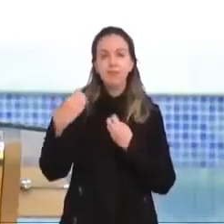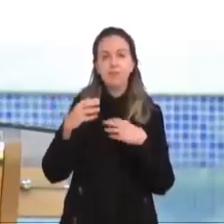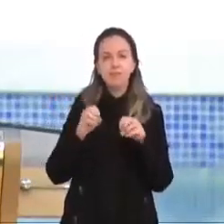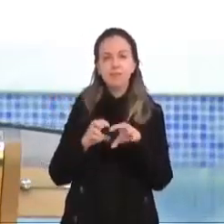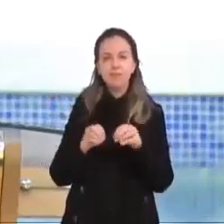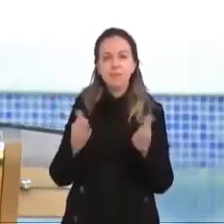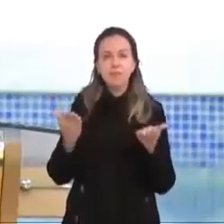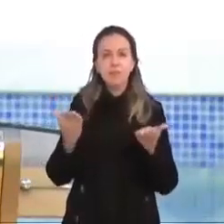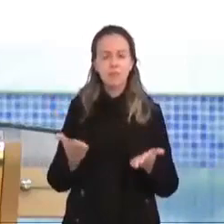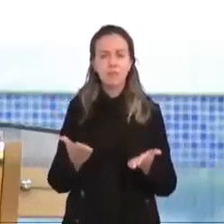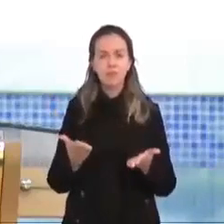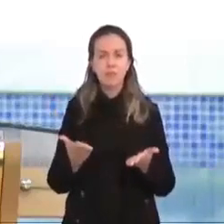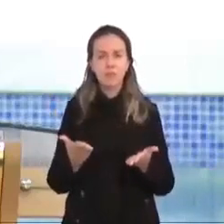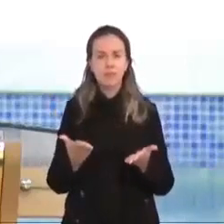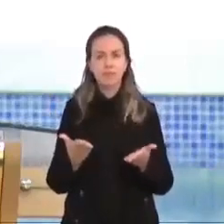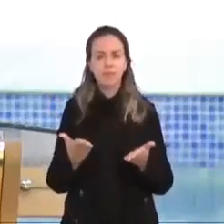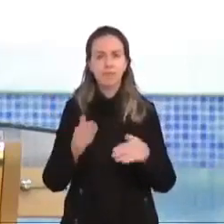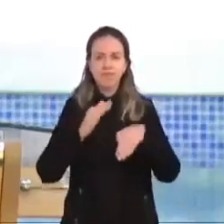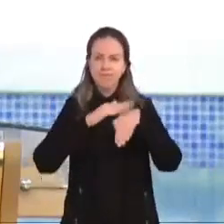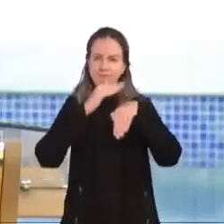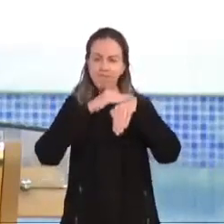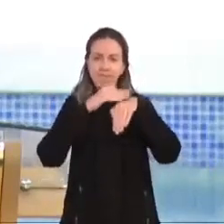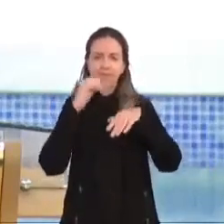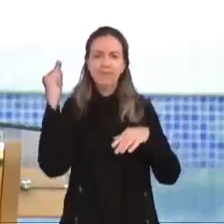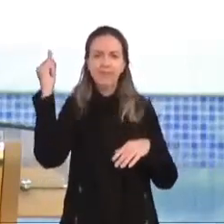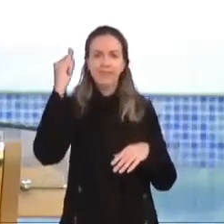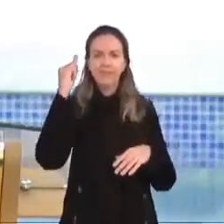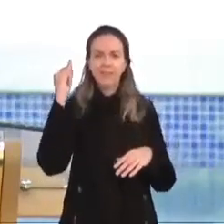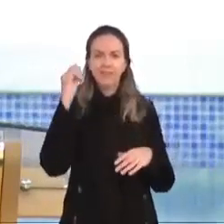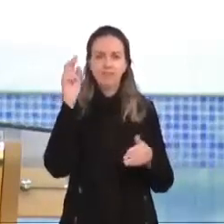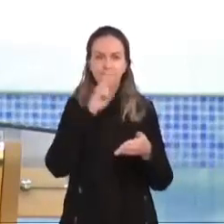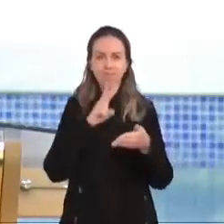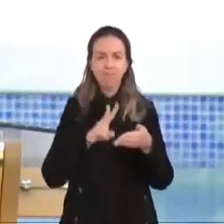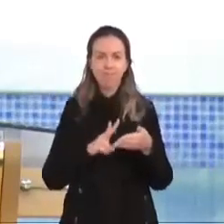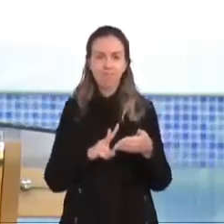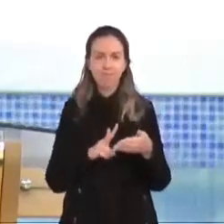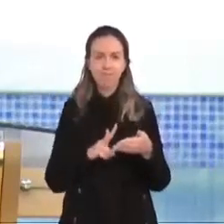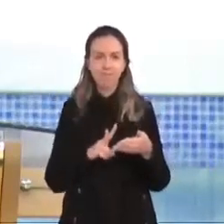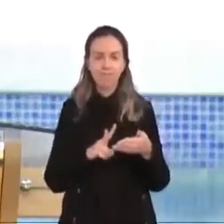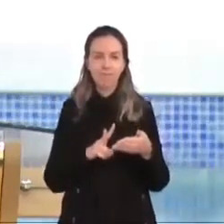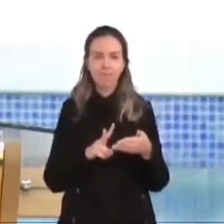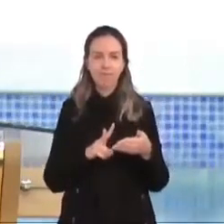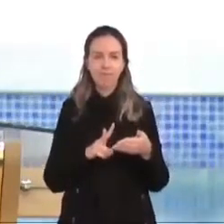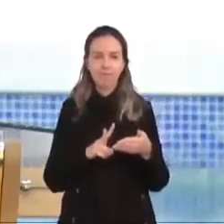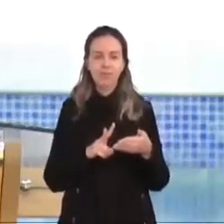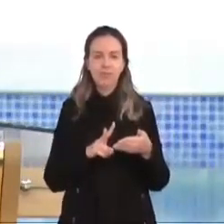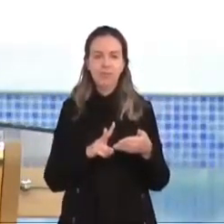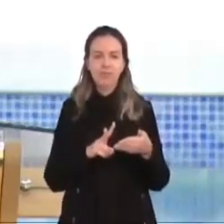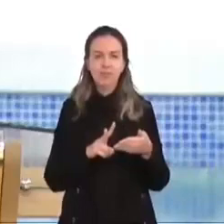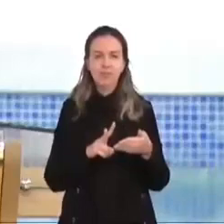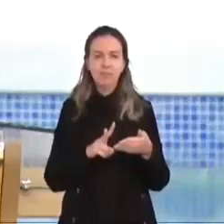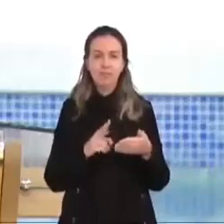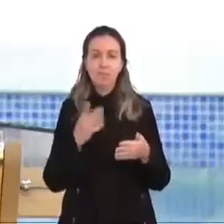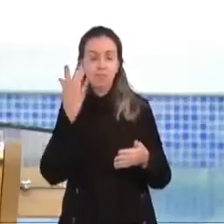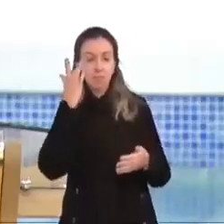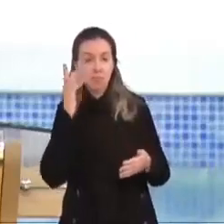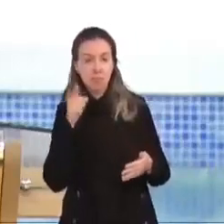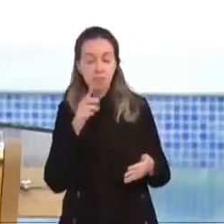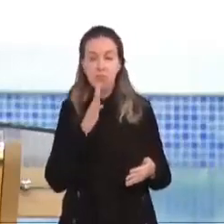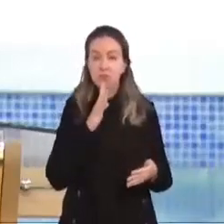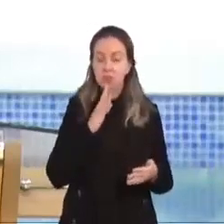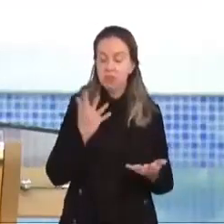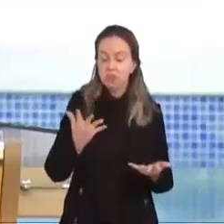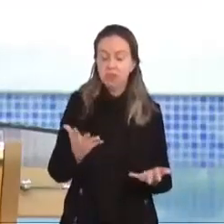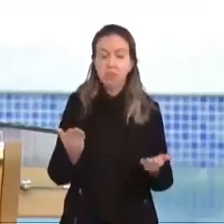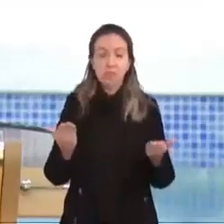leríamos o capítulo 33 de Jeremias, eu não tenho dúvida de que boa parte, se não todos os